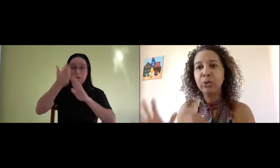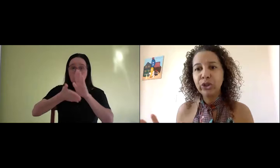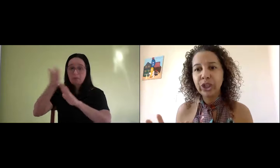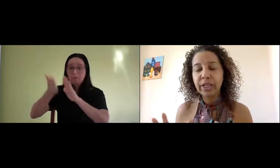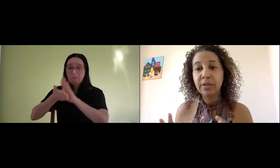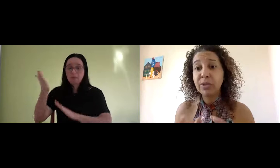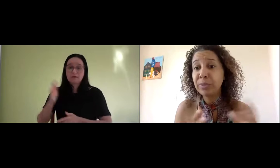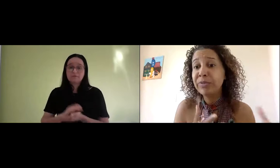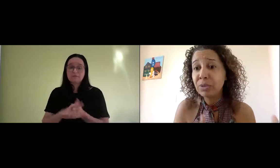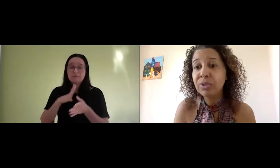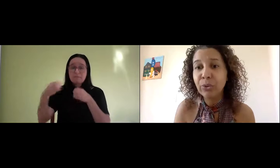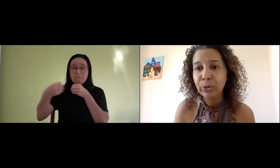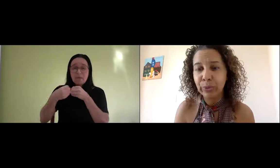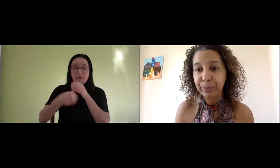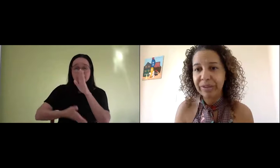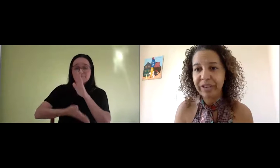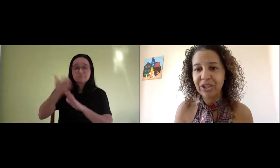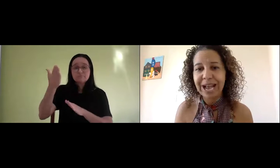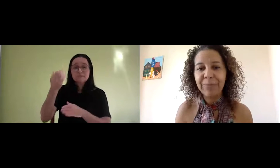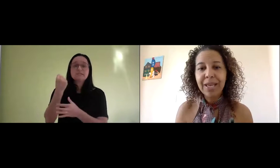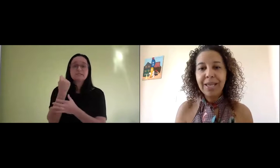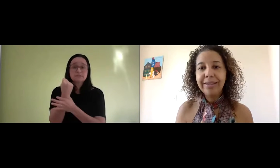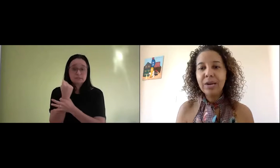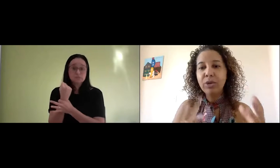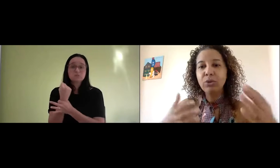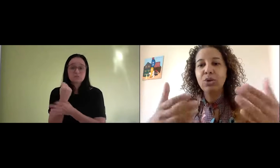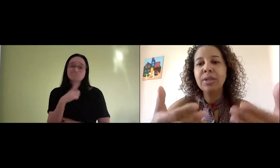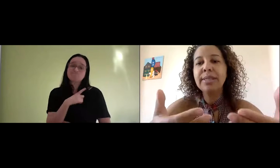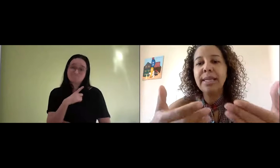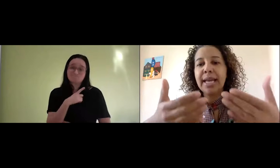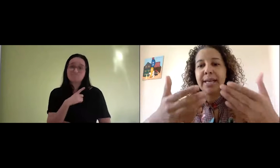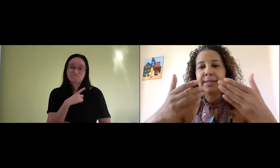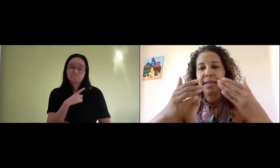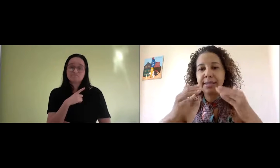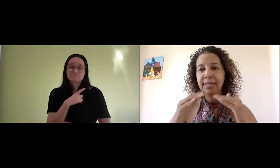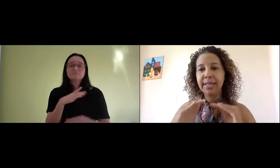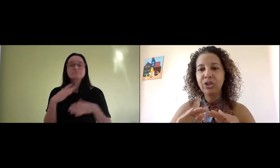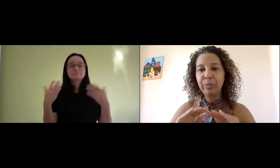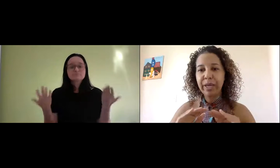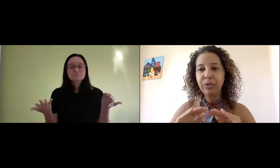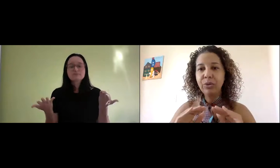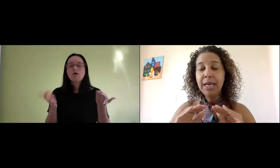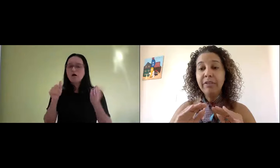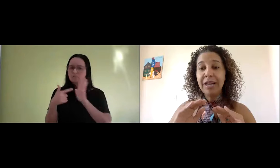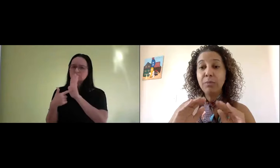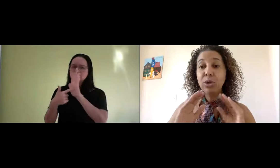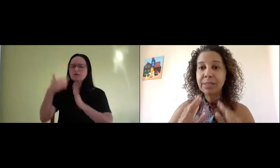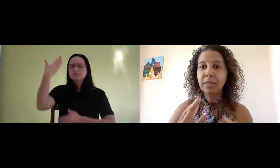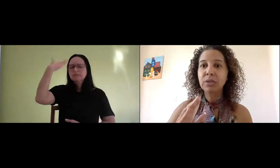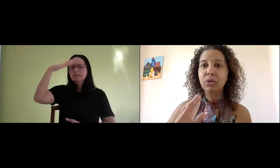viagem curtinha, às vezes você precisa fazer um seguro para viajar. Então, eu trouxe esse entendimento